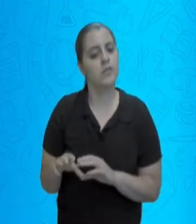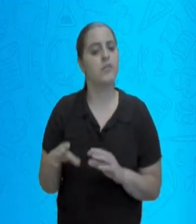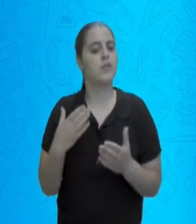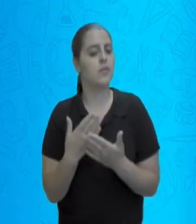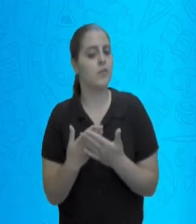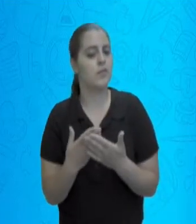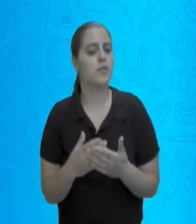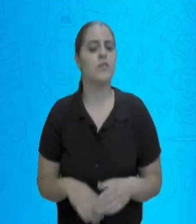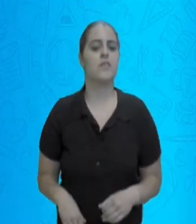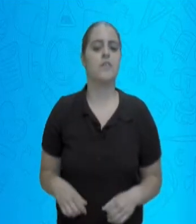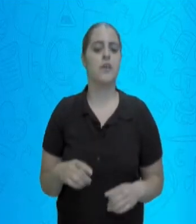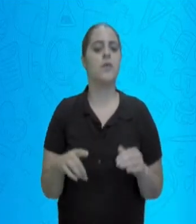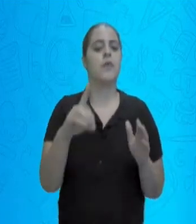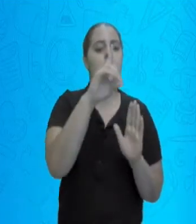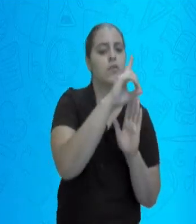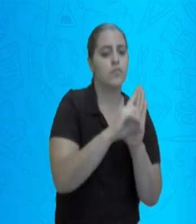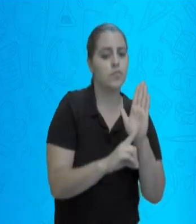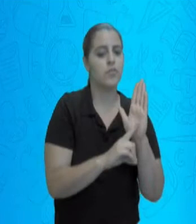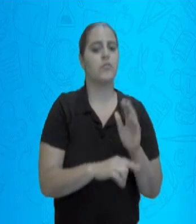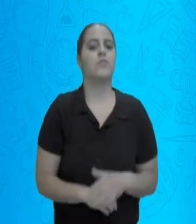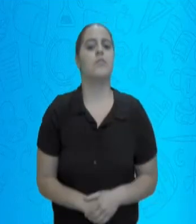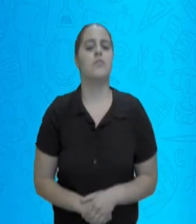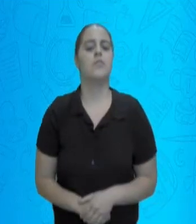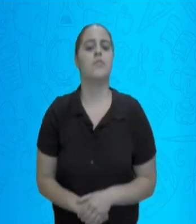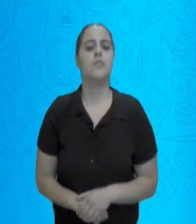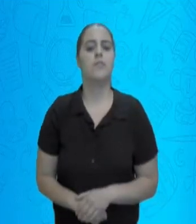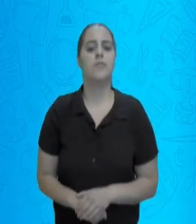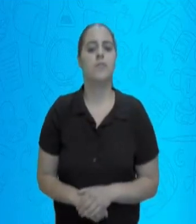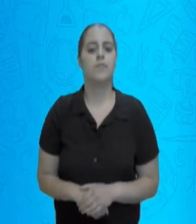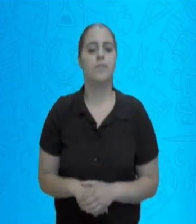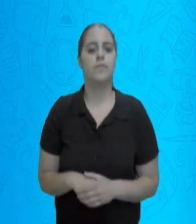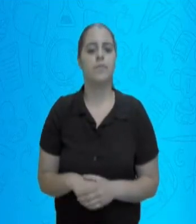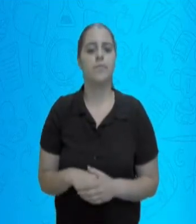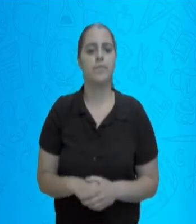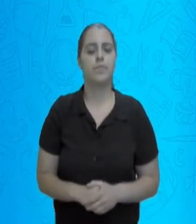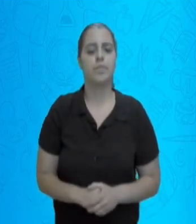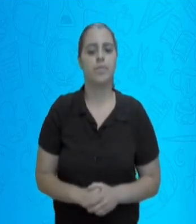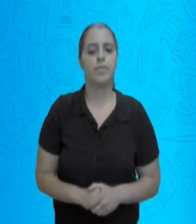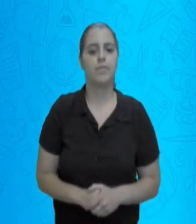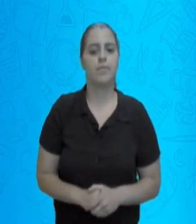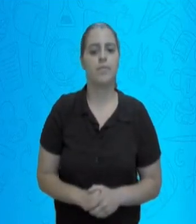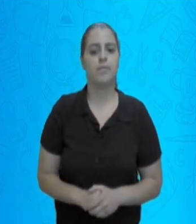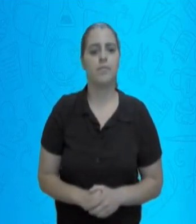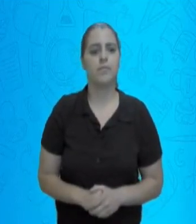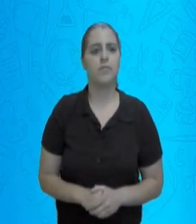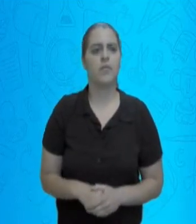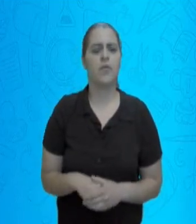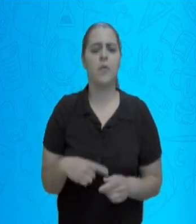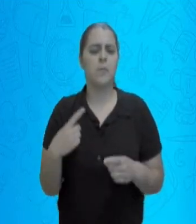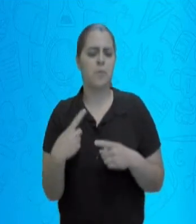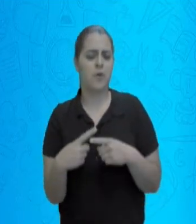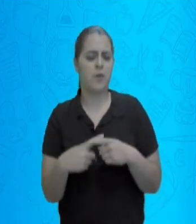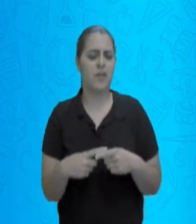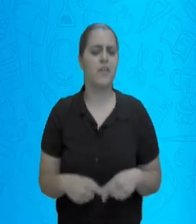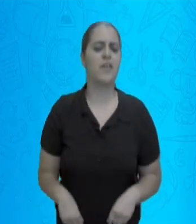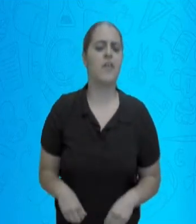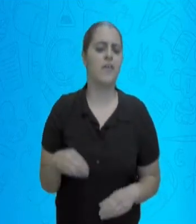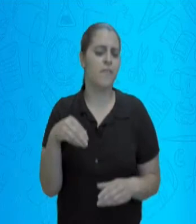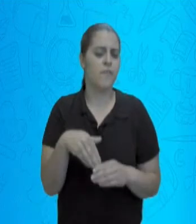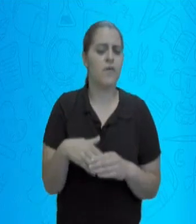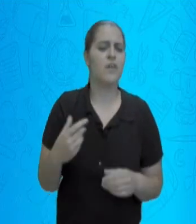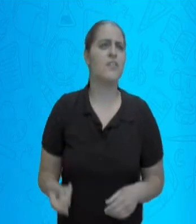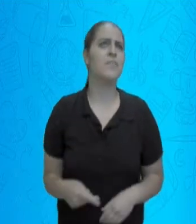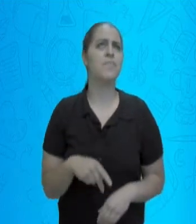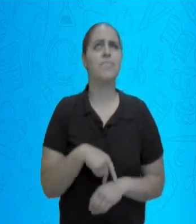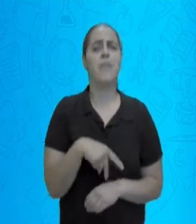direito, todos nós temos que ter acesso à educação como direito. E por que devemos votar?